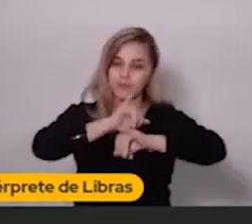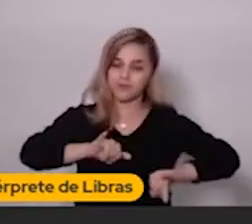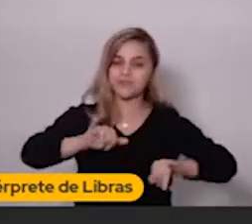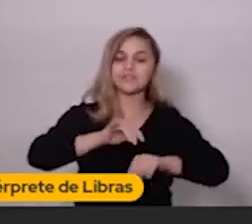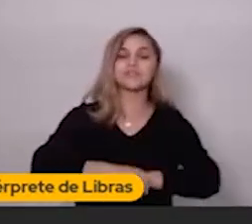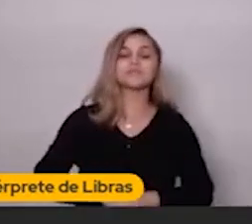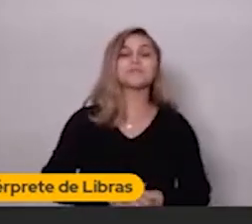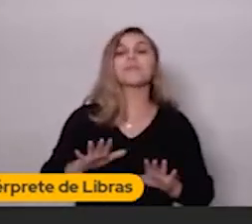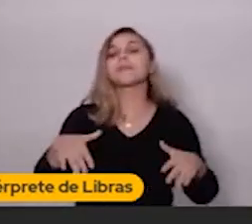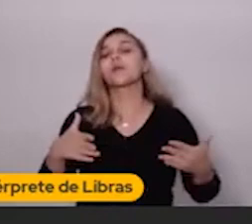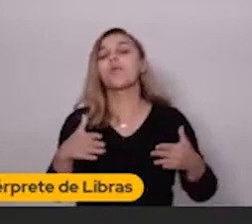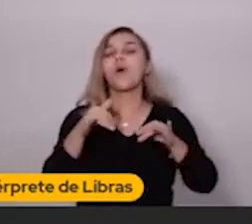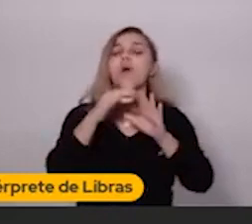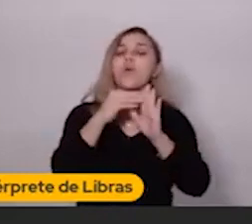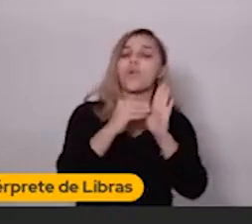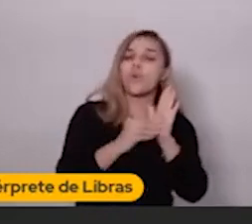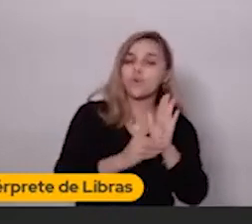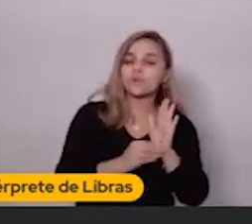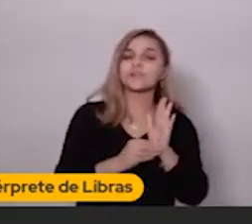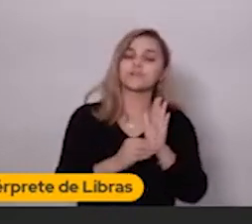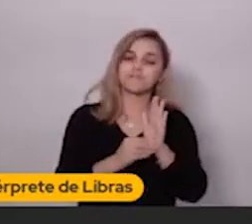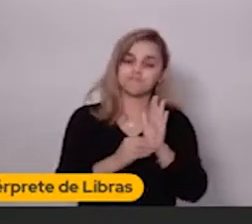que conteúdo